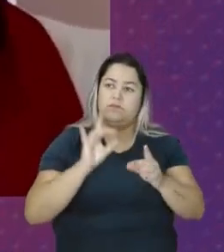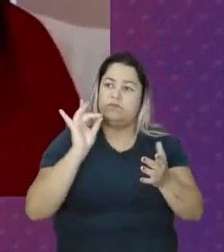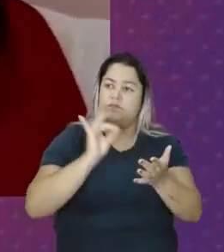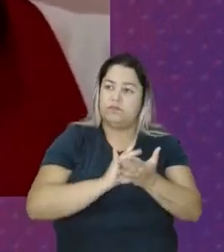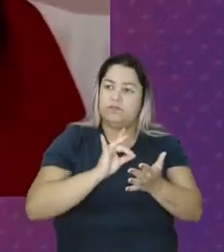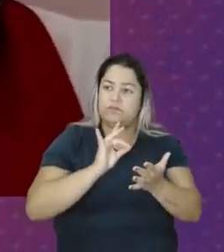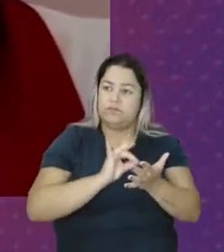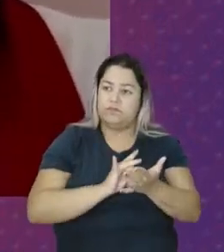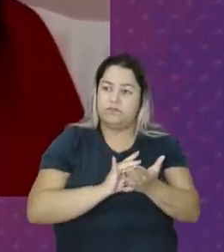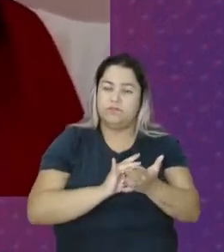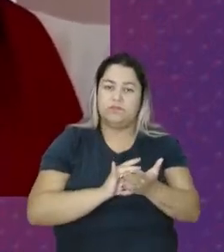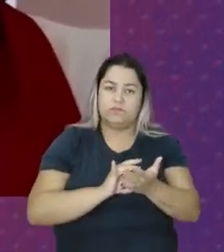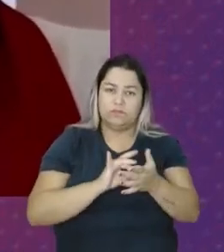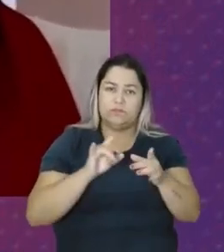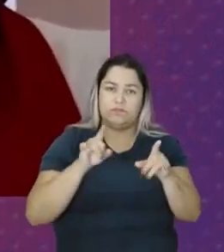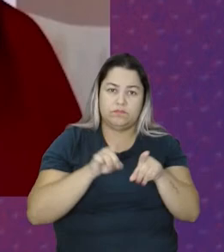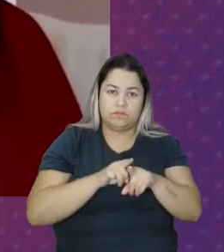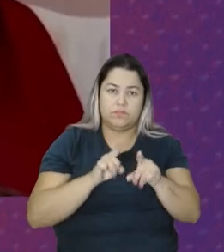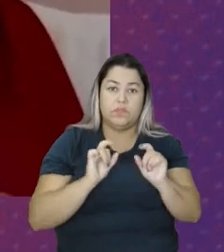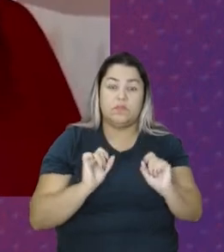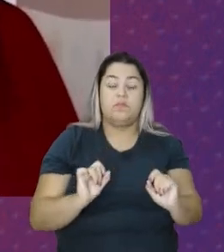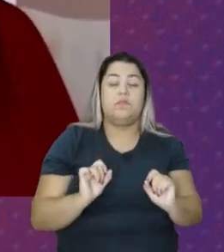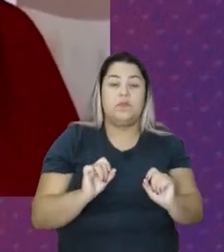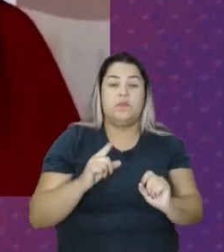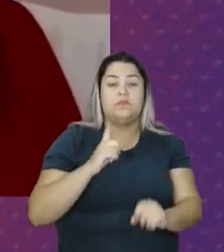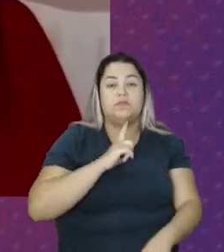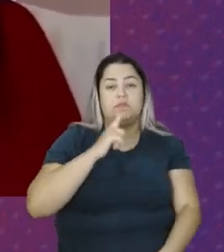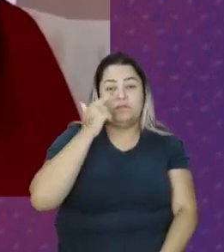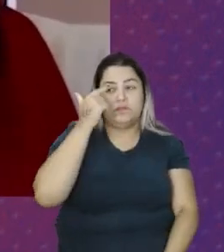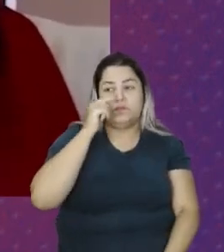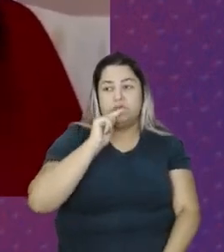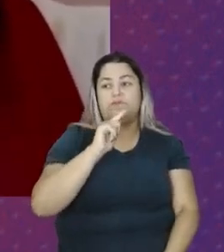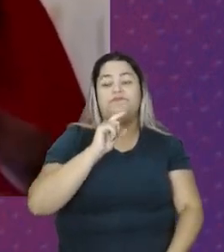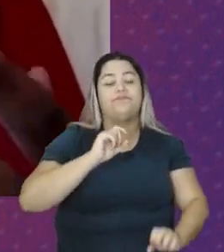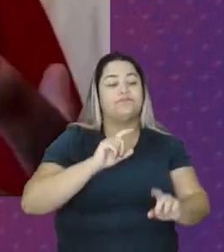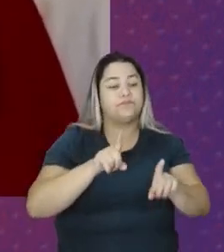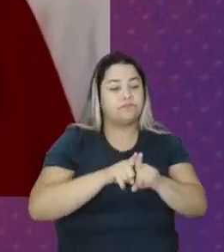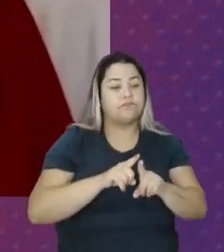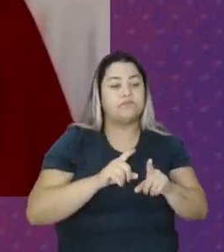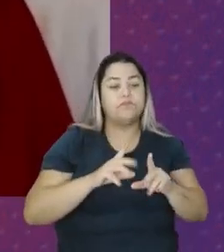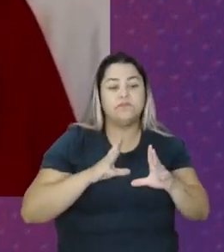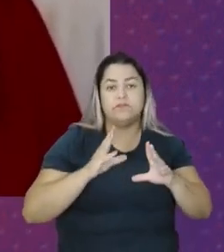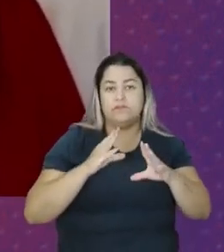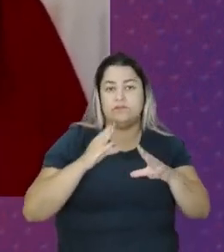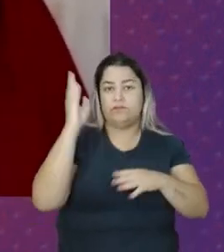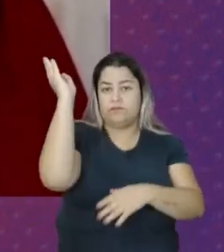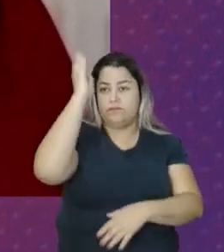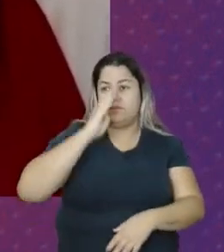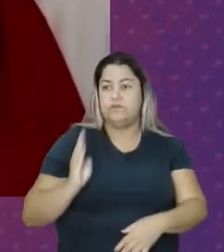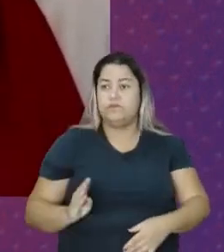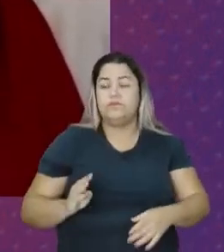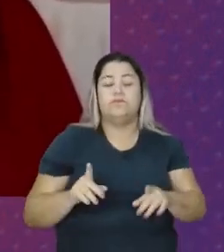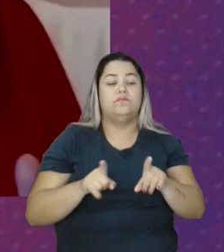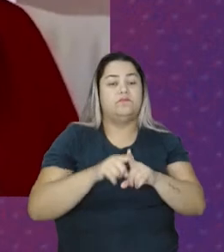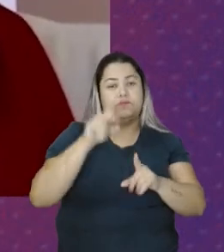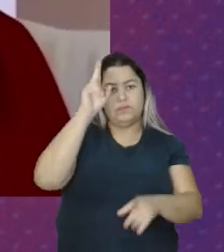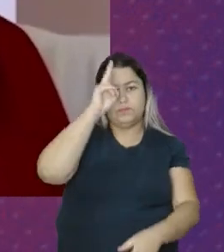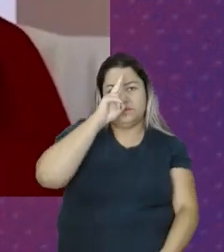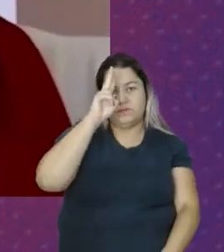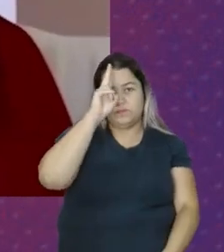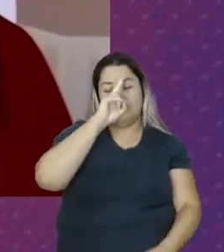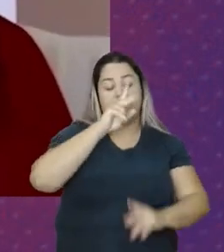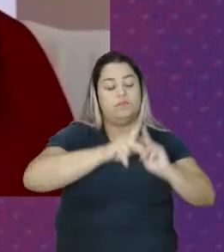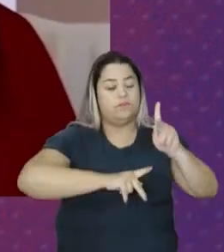verdade nesta situação e que dê conta de entregar para o Brasil a história do povo